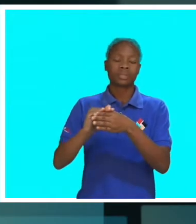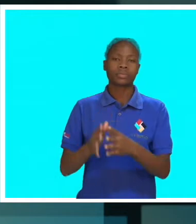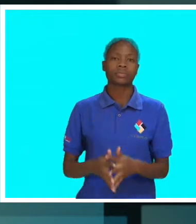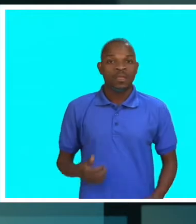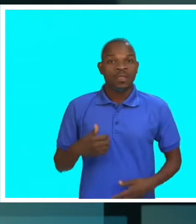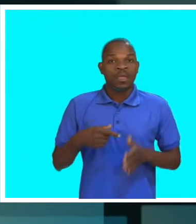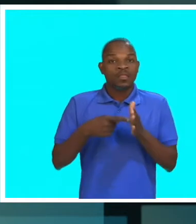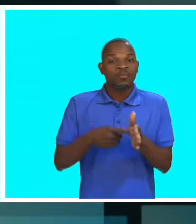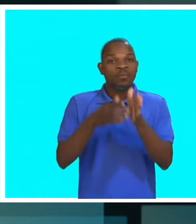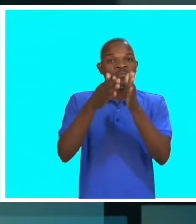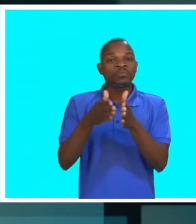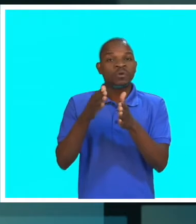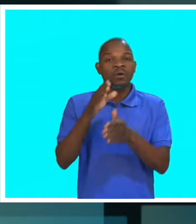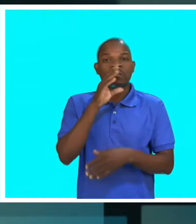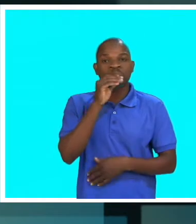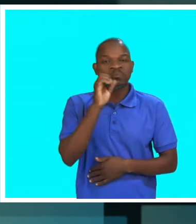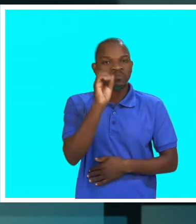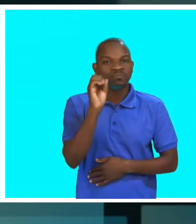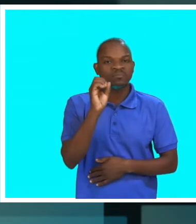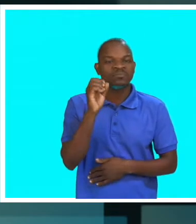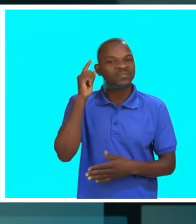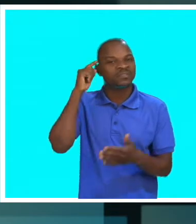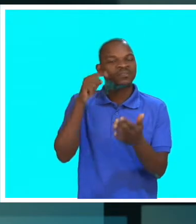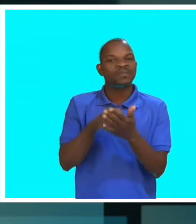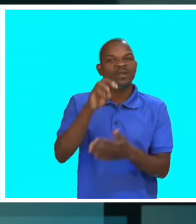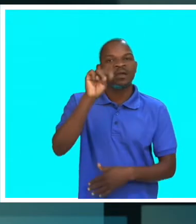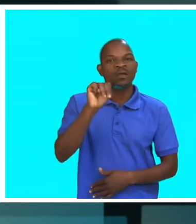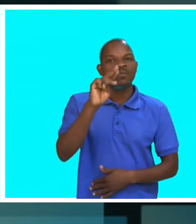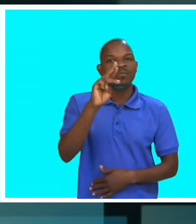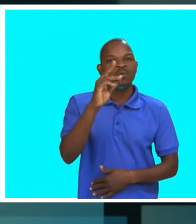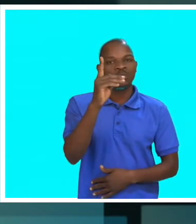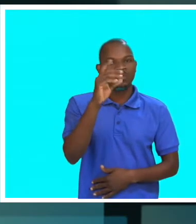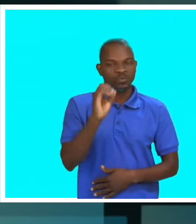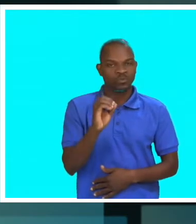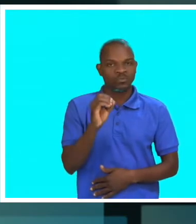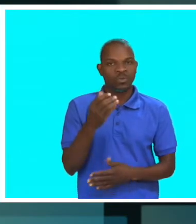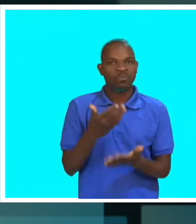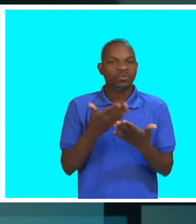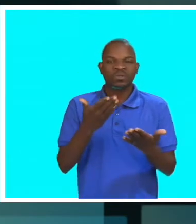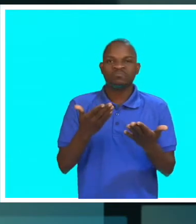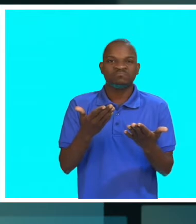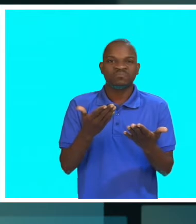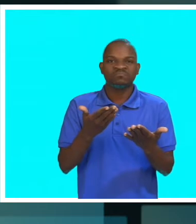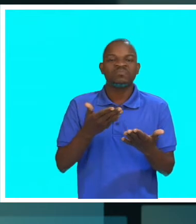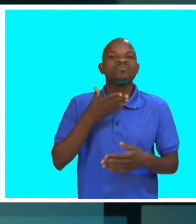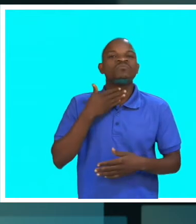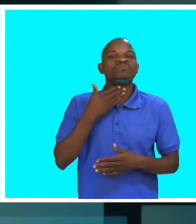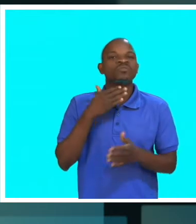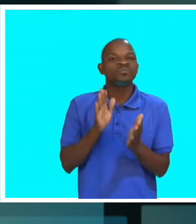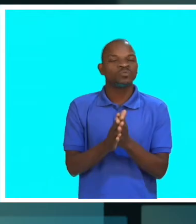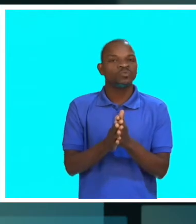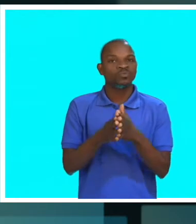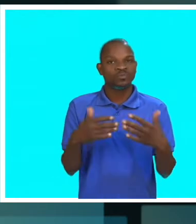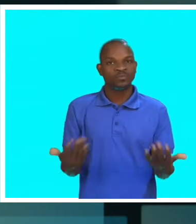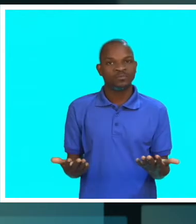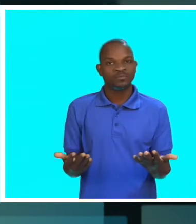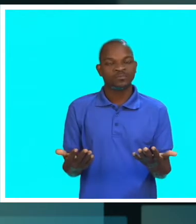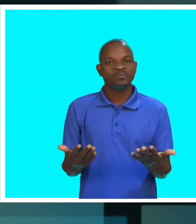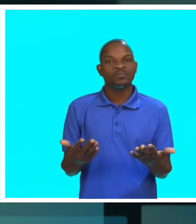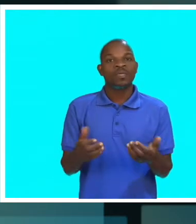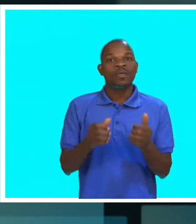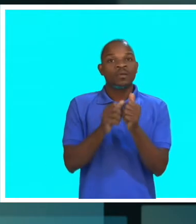chamam. Os que não falam são os mútuos, que não têm a capacidade de soltar, emitir sons